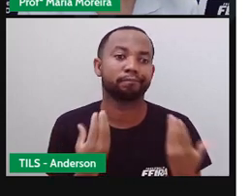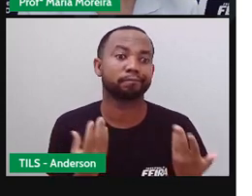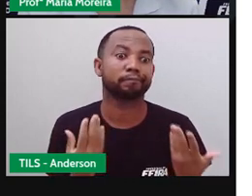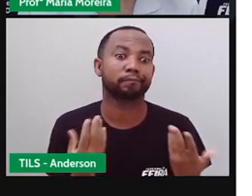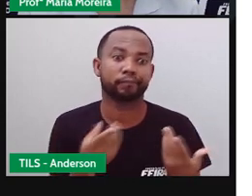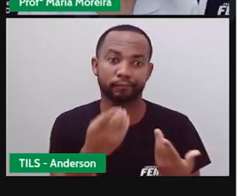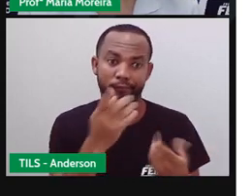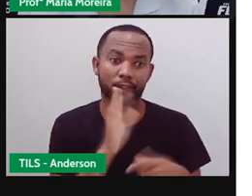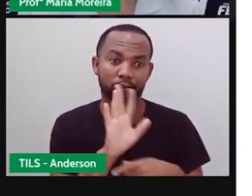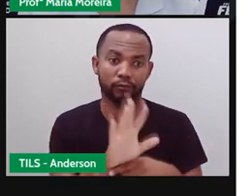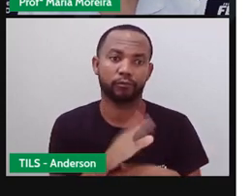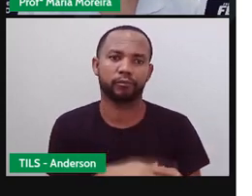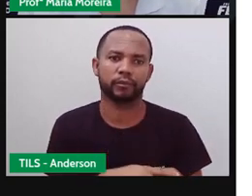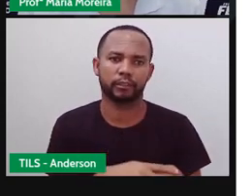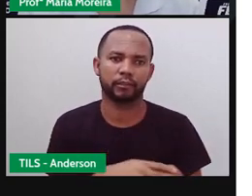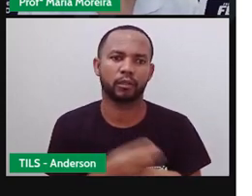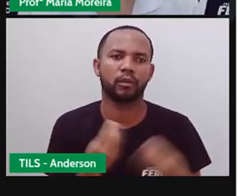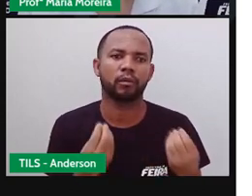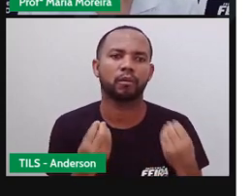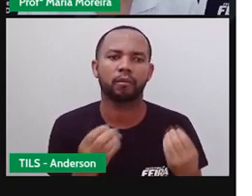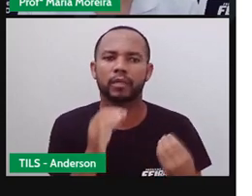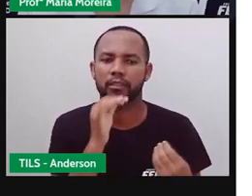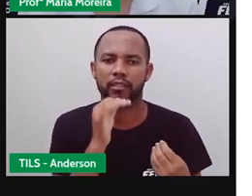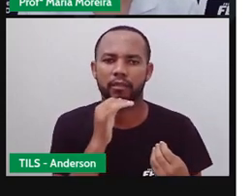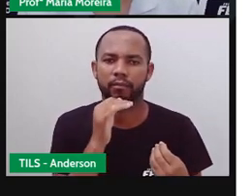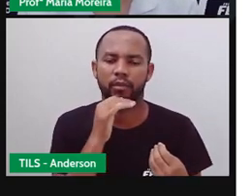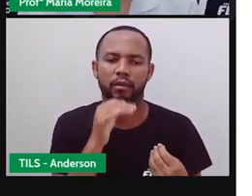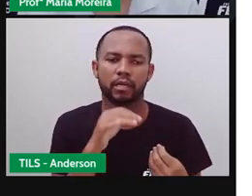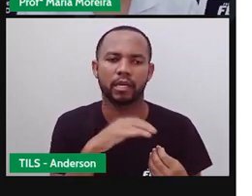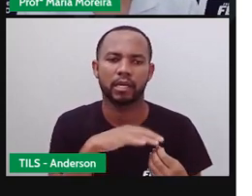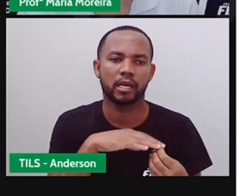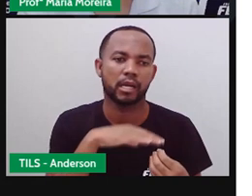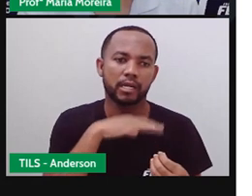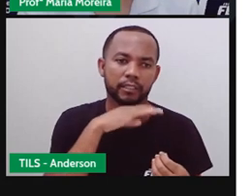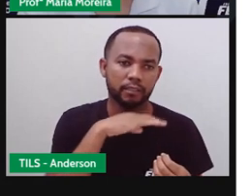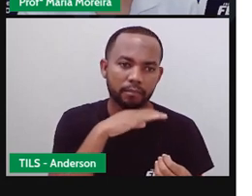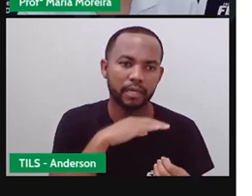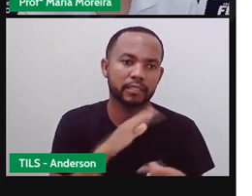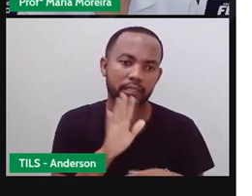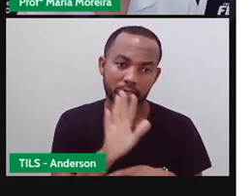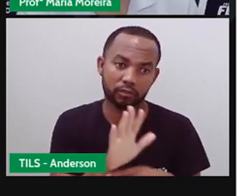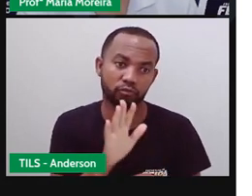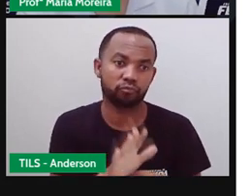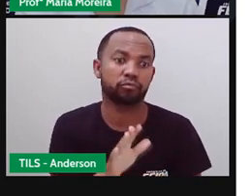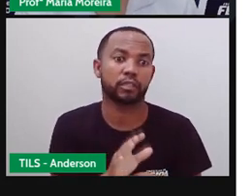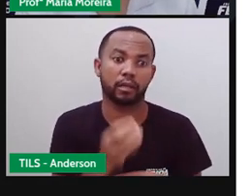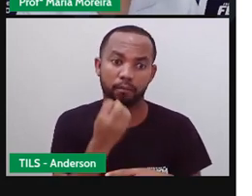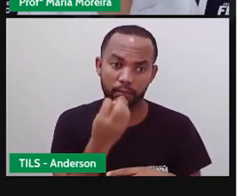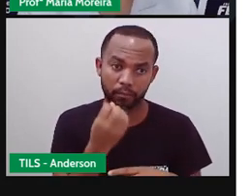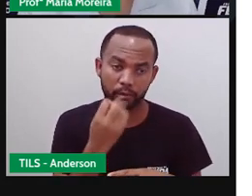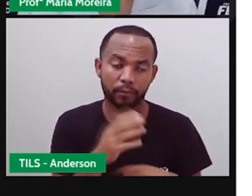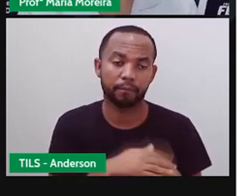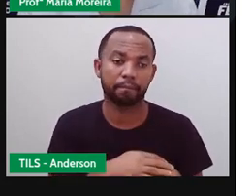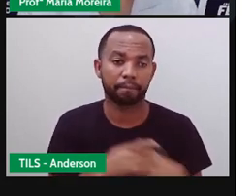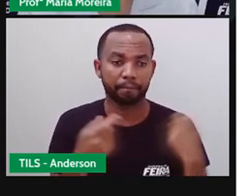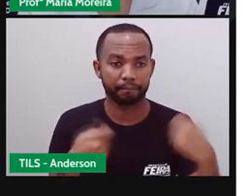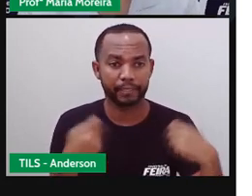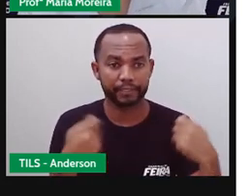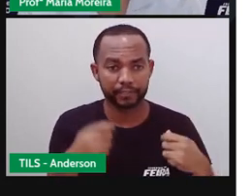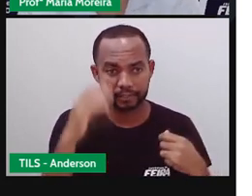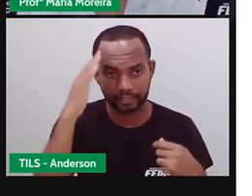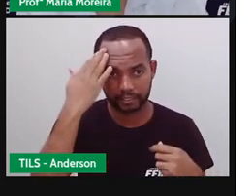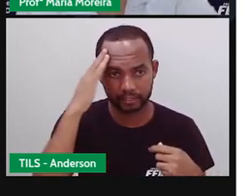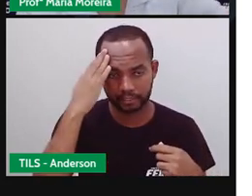é que seria eu ia ficar lá e eu demorar muito mais tempo então a gente precisa entender a natureza